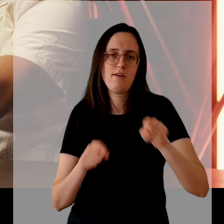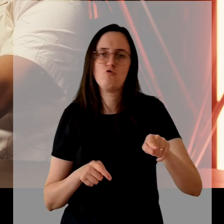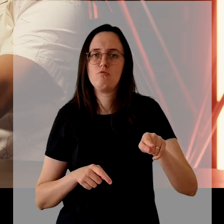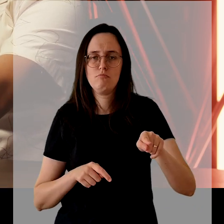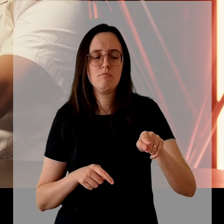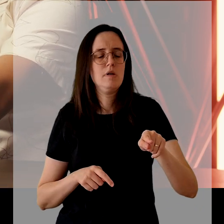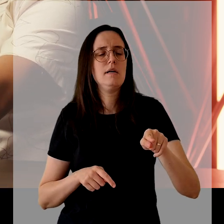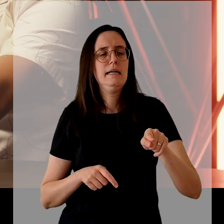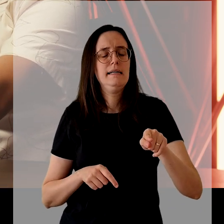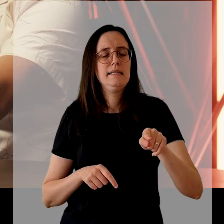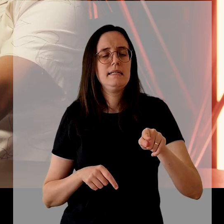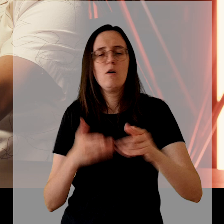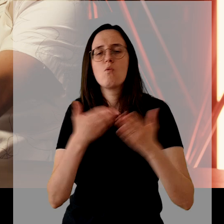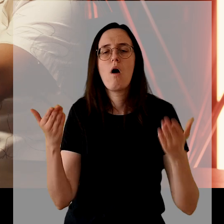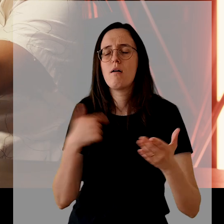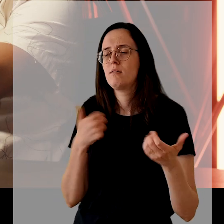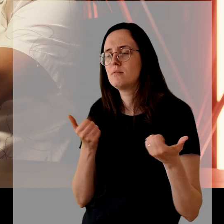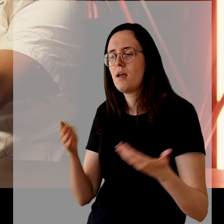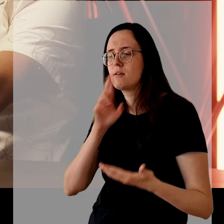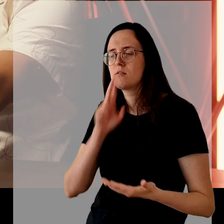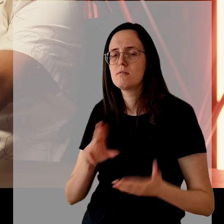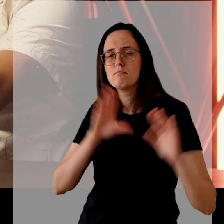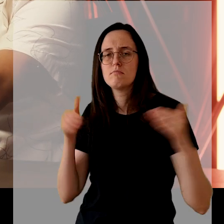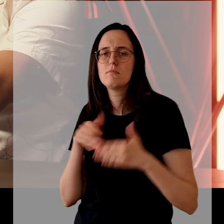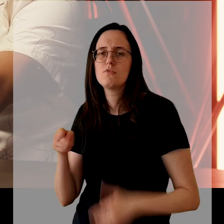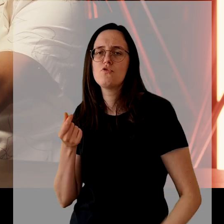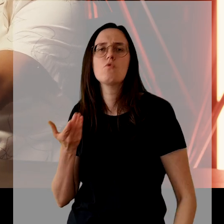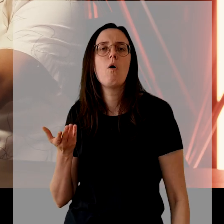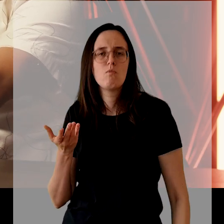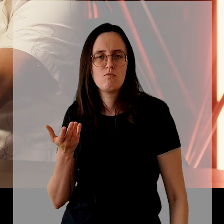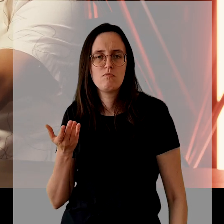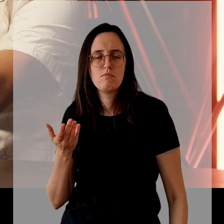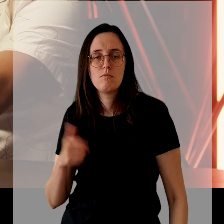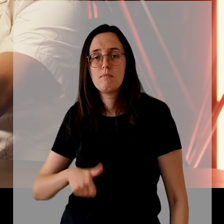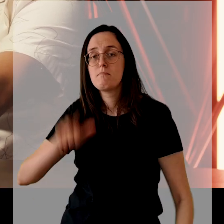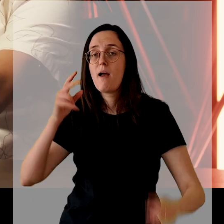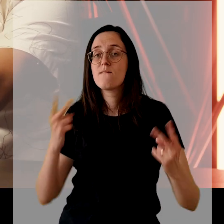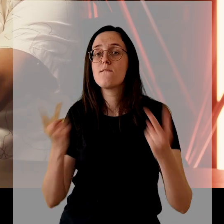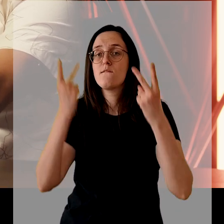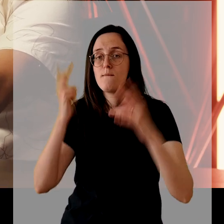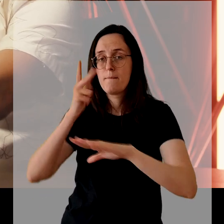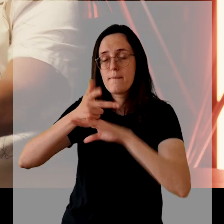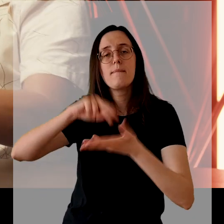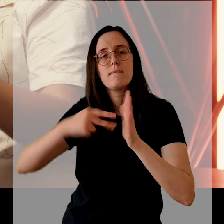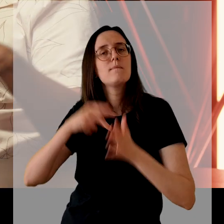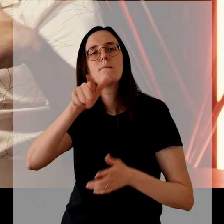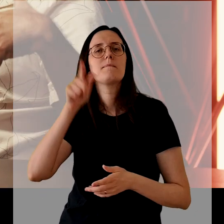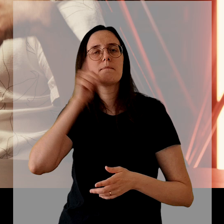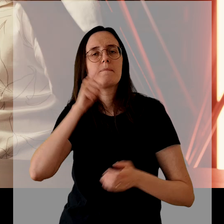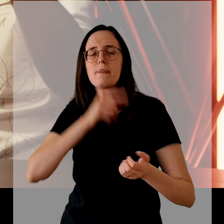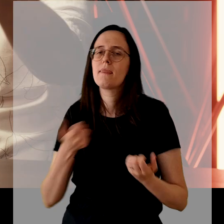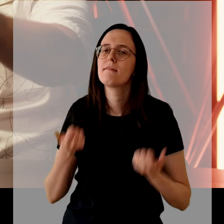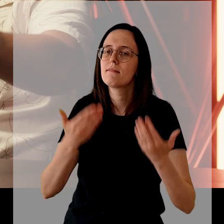coisa e qual é a sua entrega proporcional a esse dinheiro. Quanto maior o valor de produção, significa que você